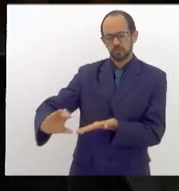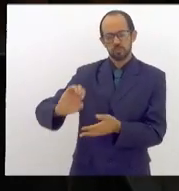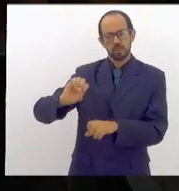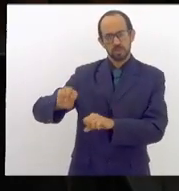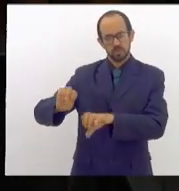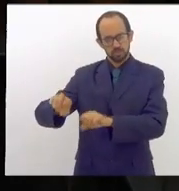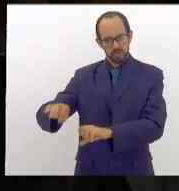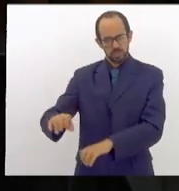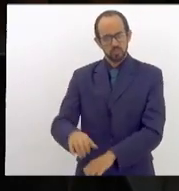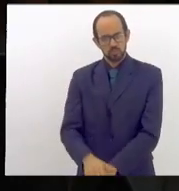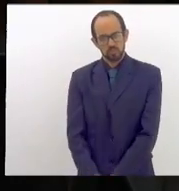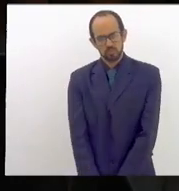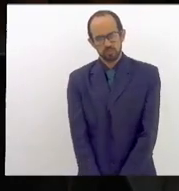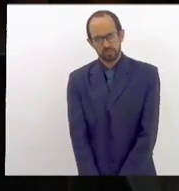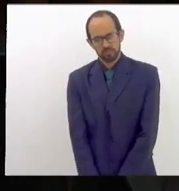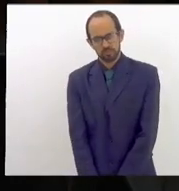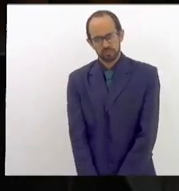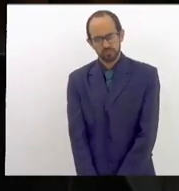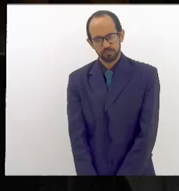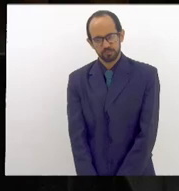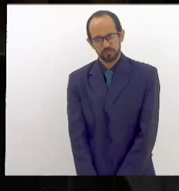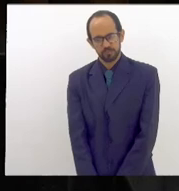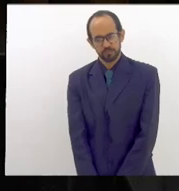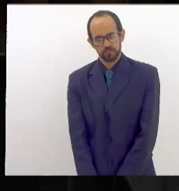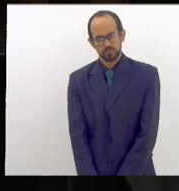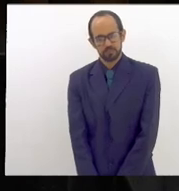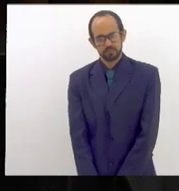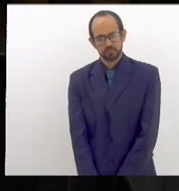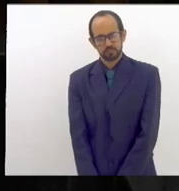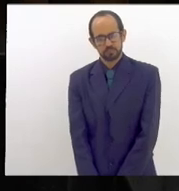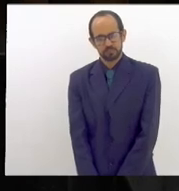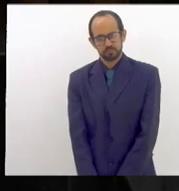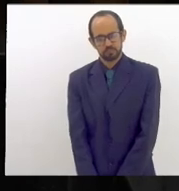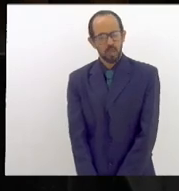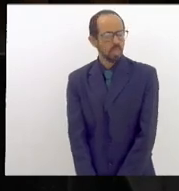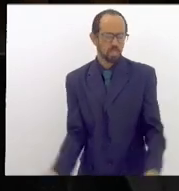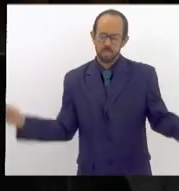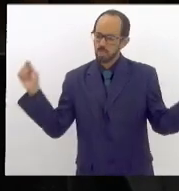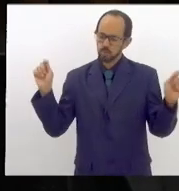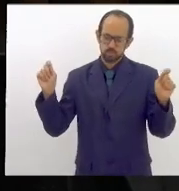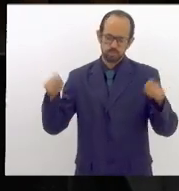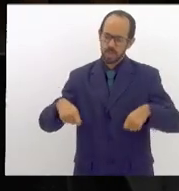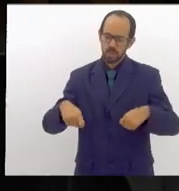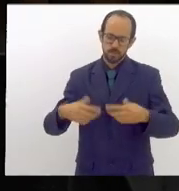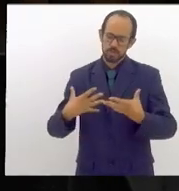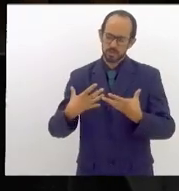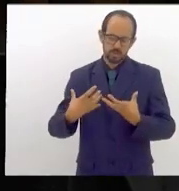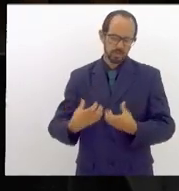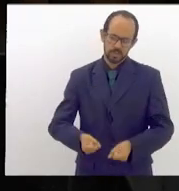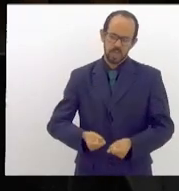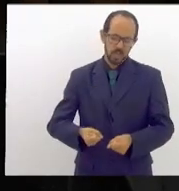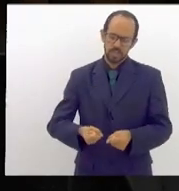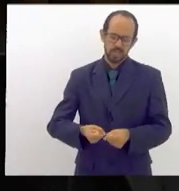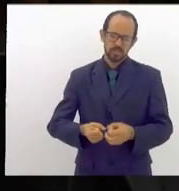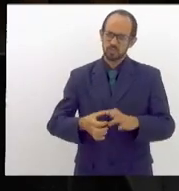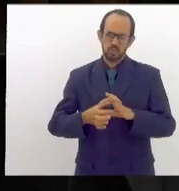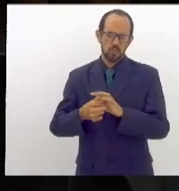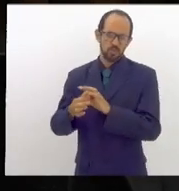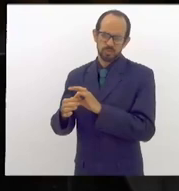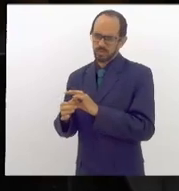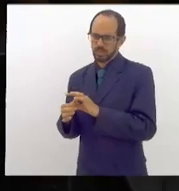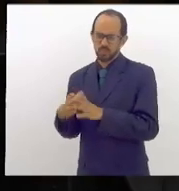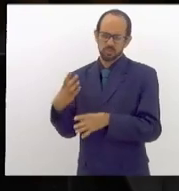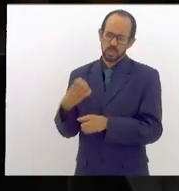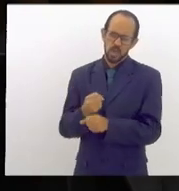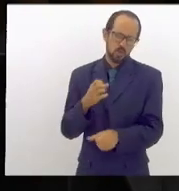educação então é absolutamente inaceitável esse retrato das contas do